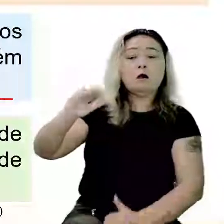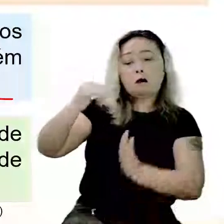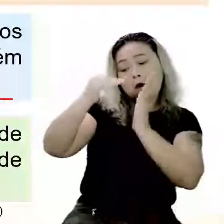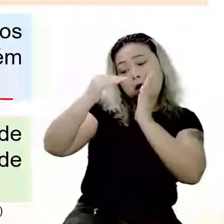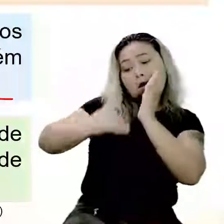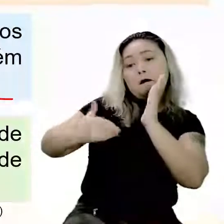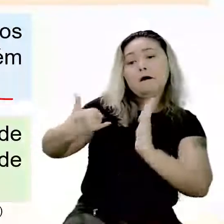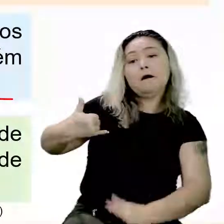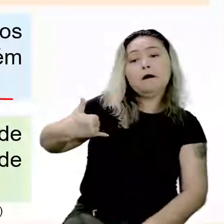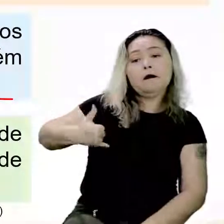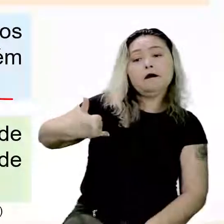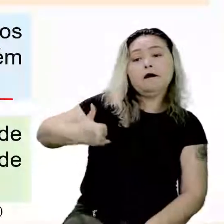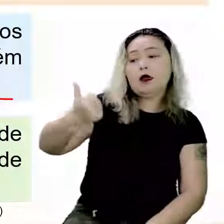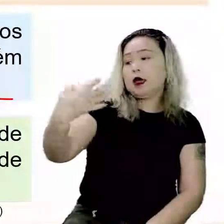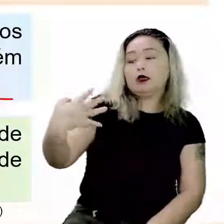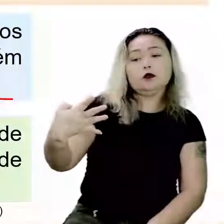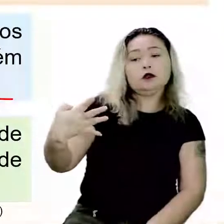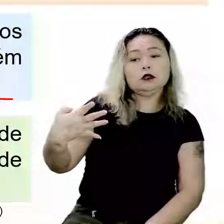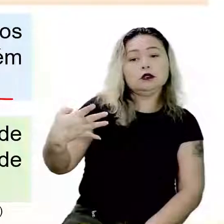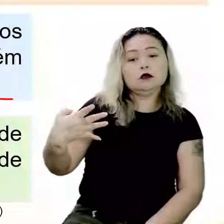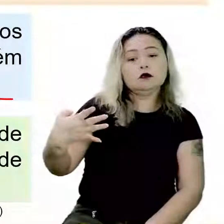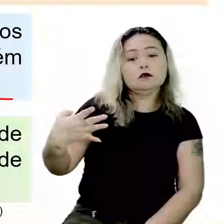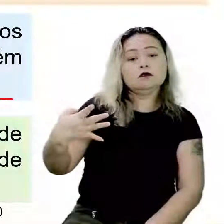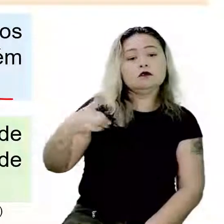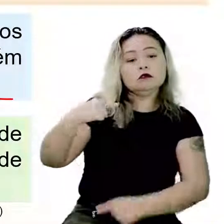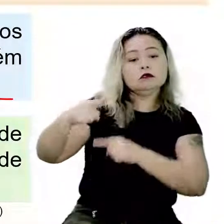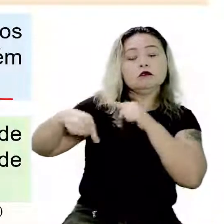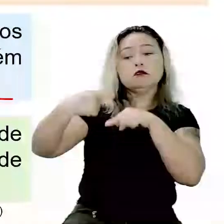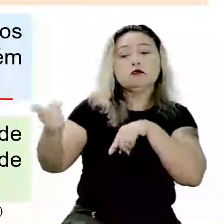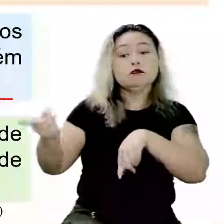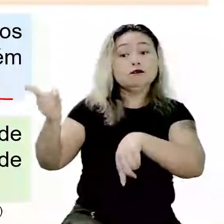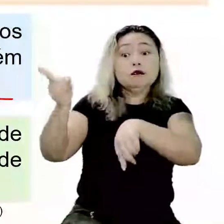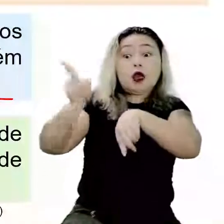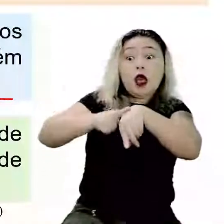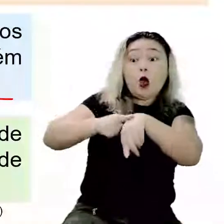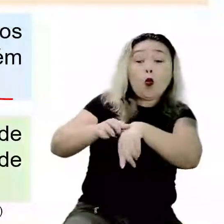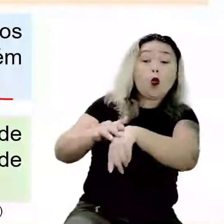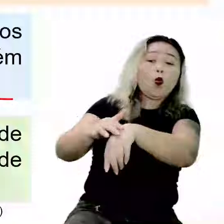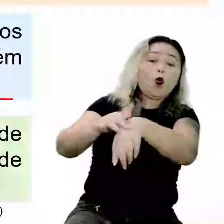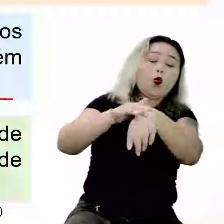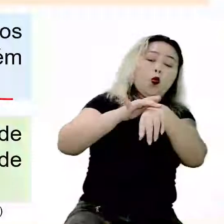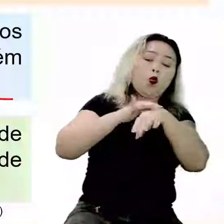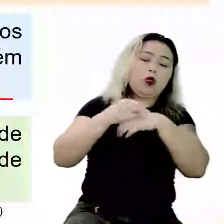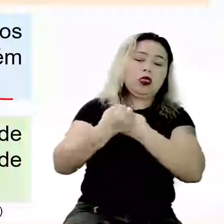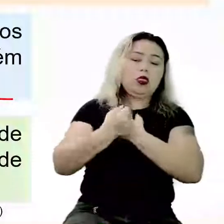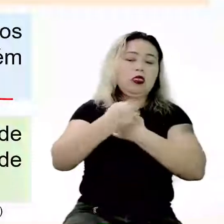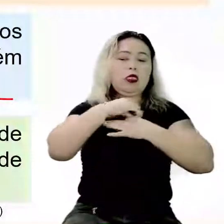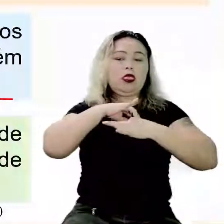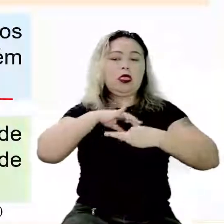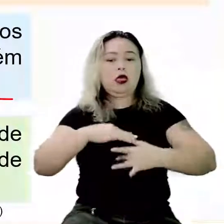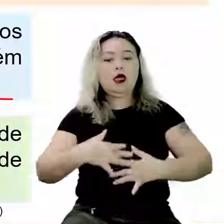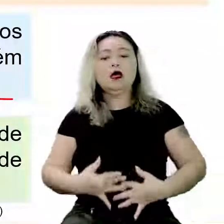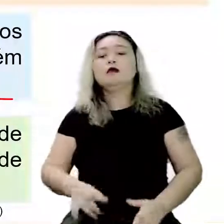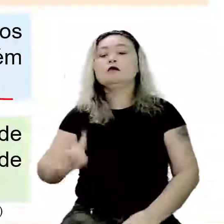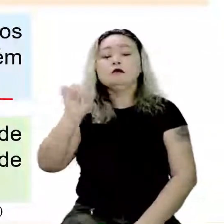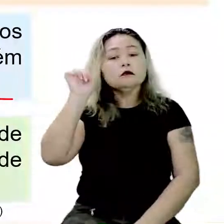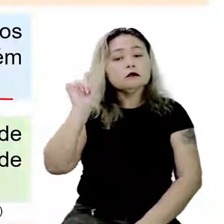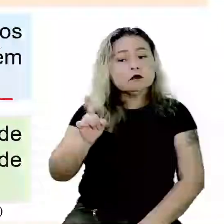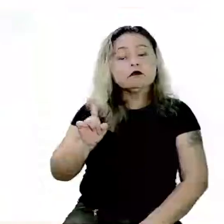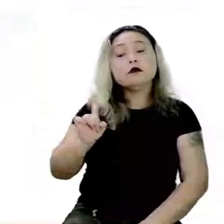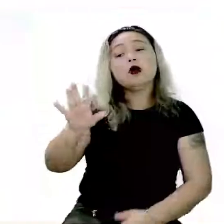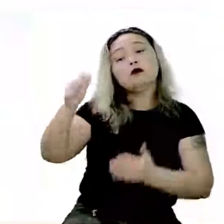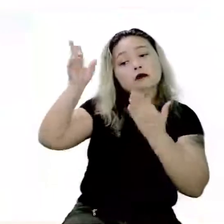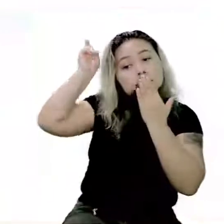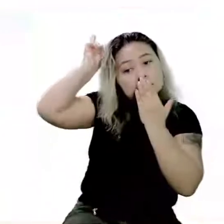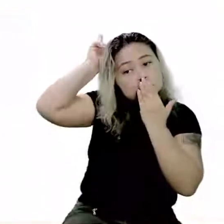menores de 14 anos, em consequência de doenças infecciosas. Então, os